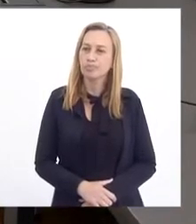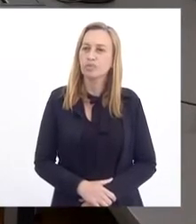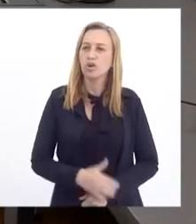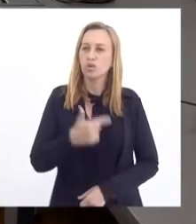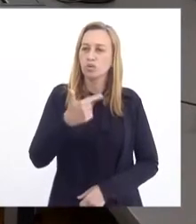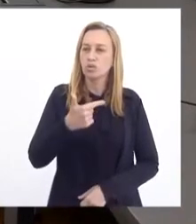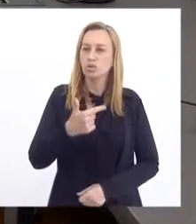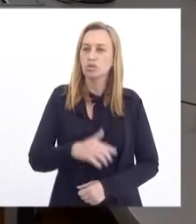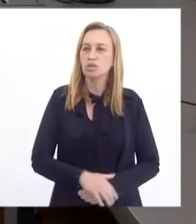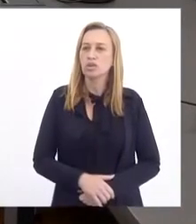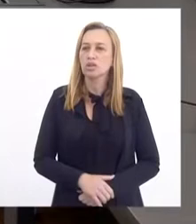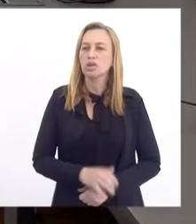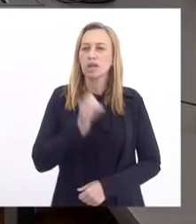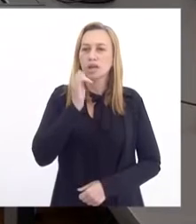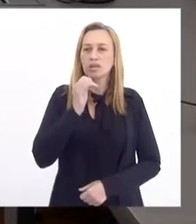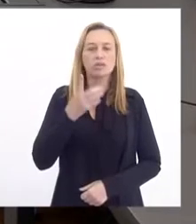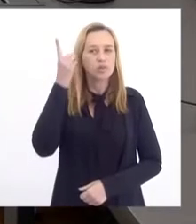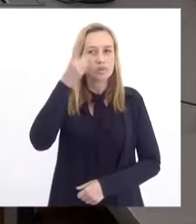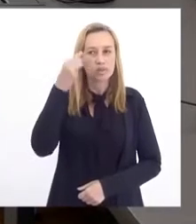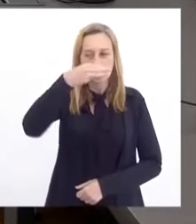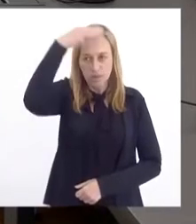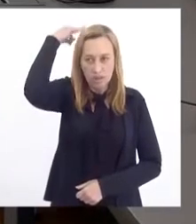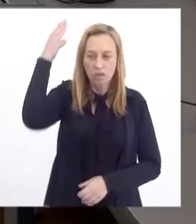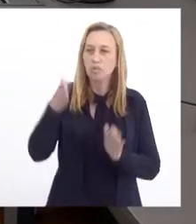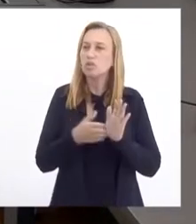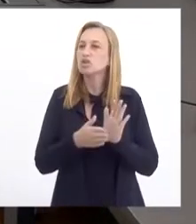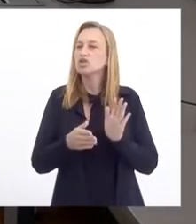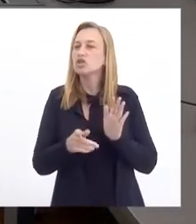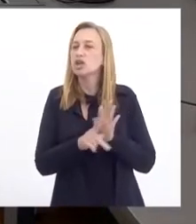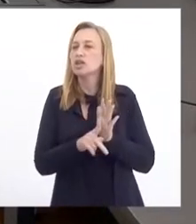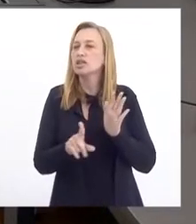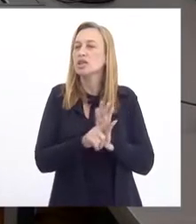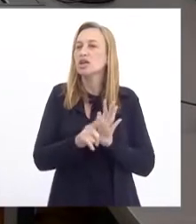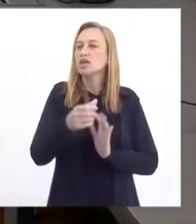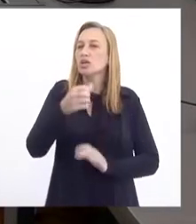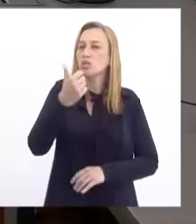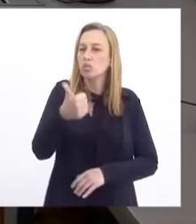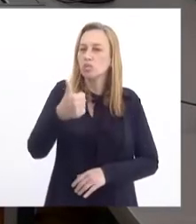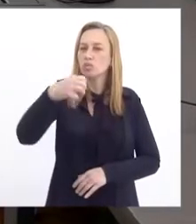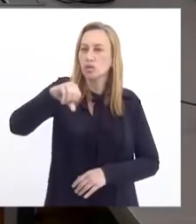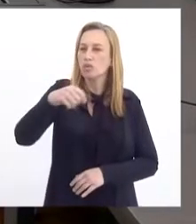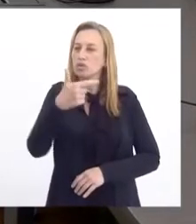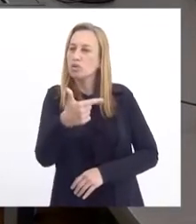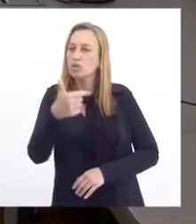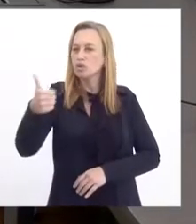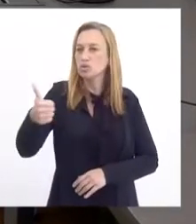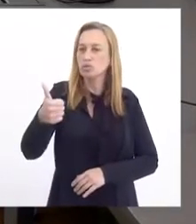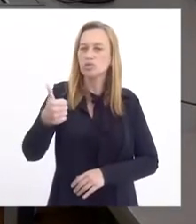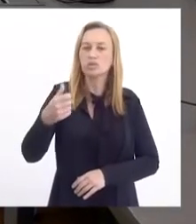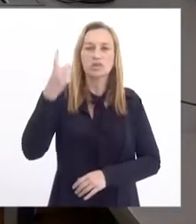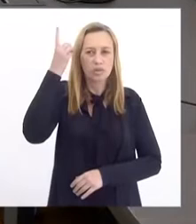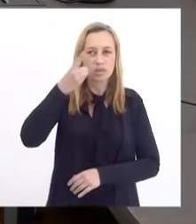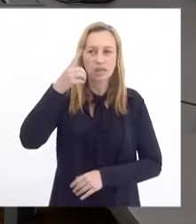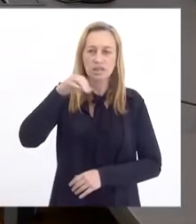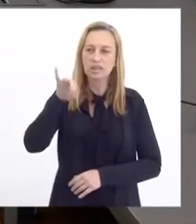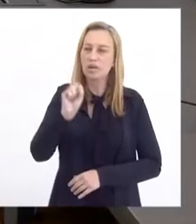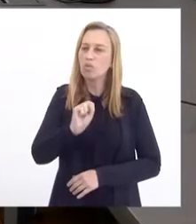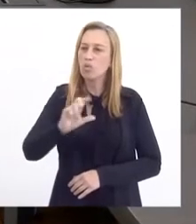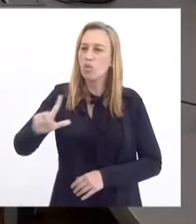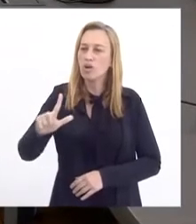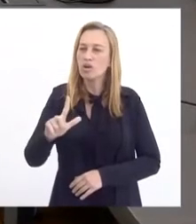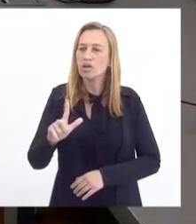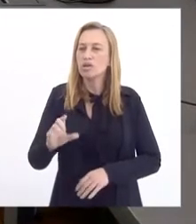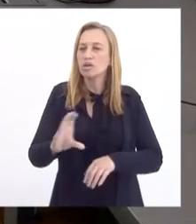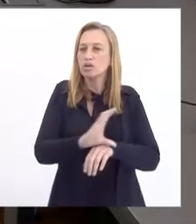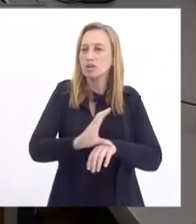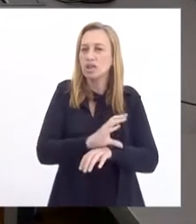2. Relator, deputado Márcio Pacheco. Projeto de lei 1921/2020, de autoria do deputado Samuel Malafaia, parecer pela constitucionalidade